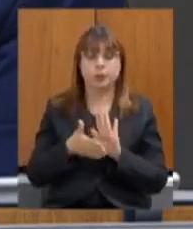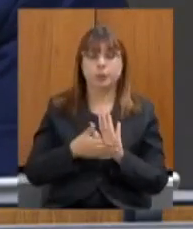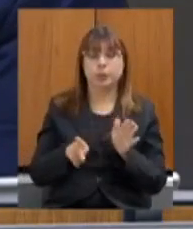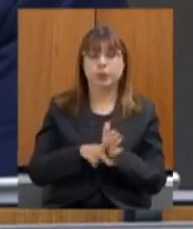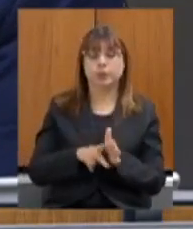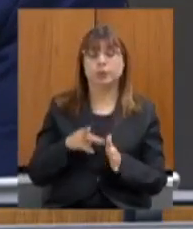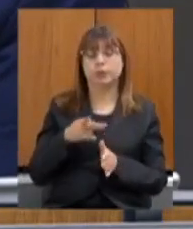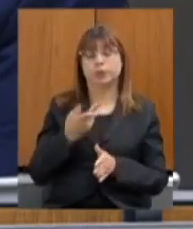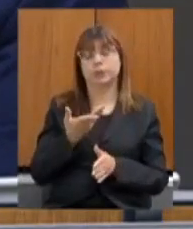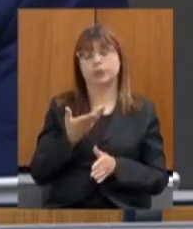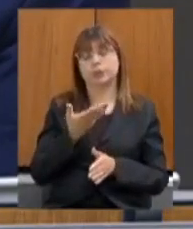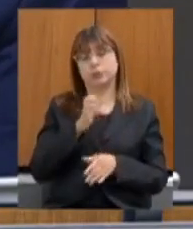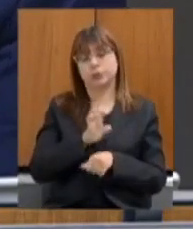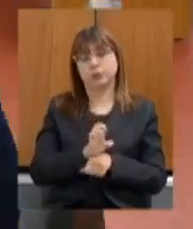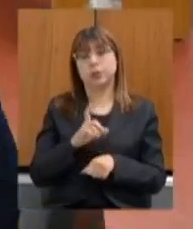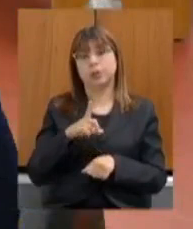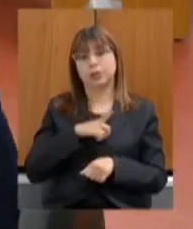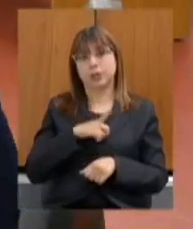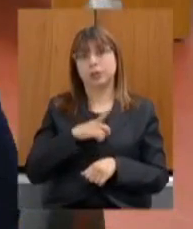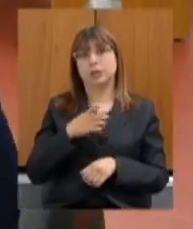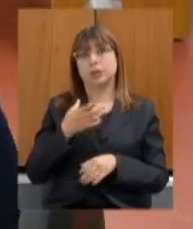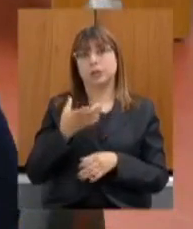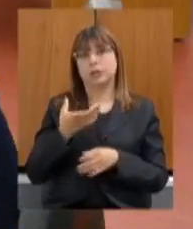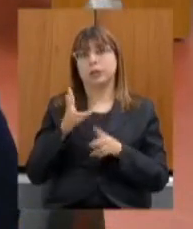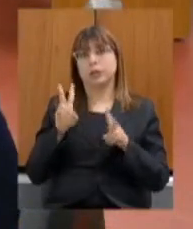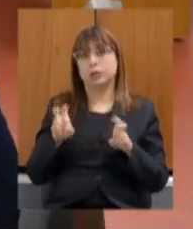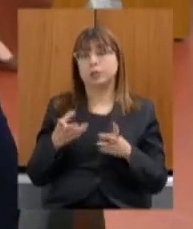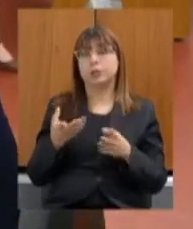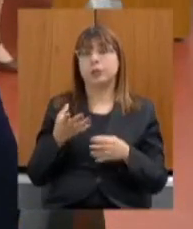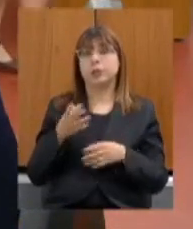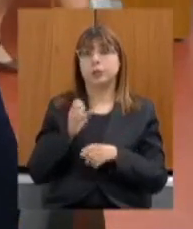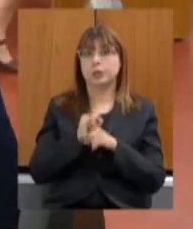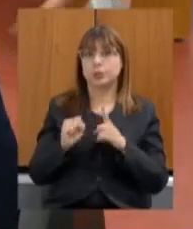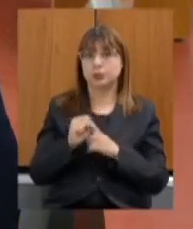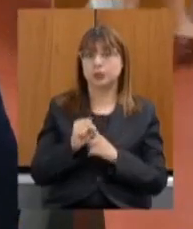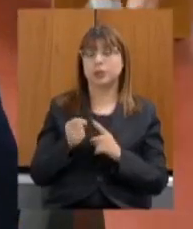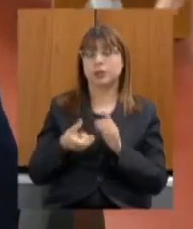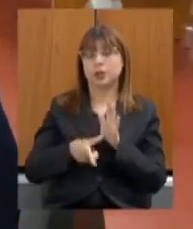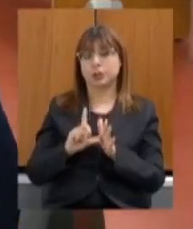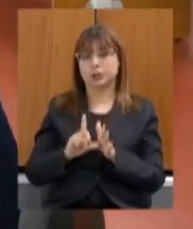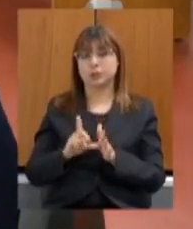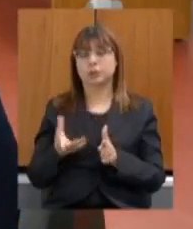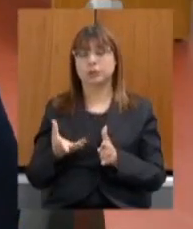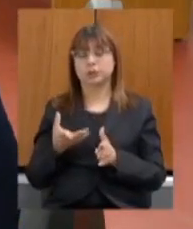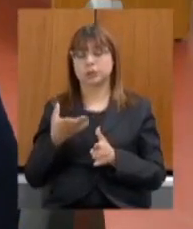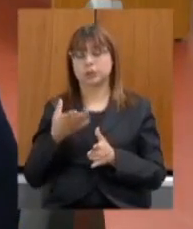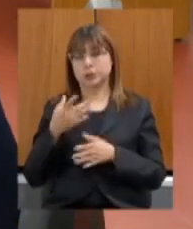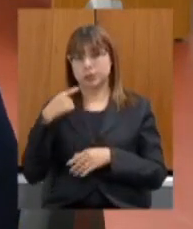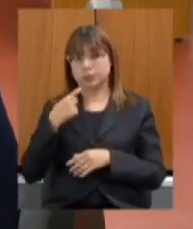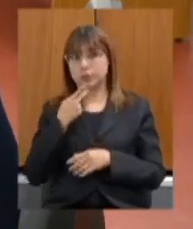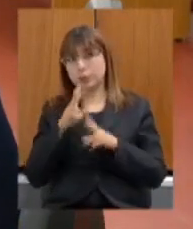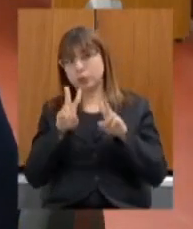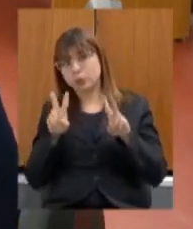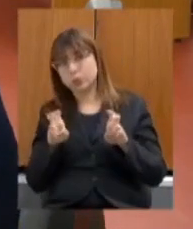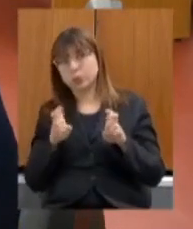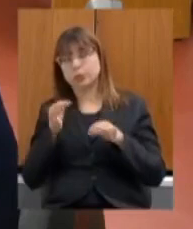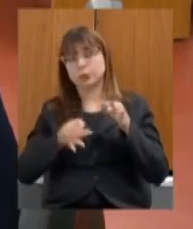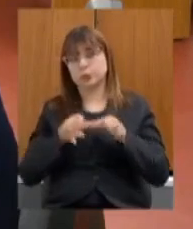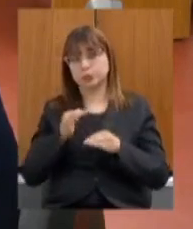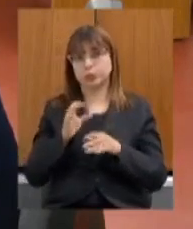questão social, aqui dita por vários deputados à justiça social. Acontece